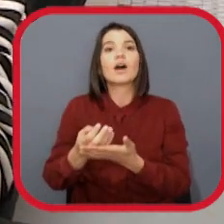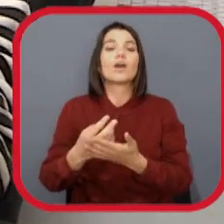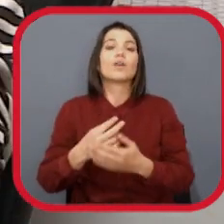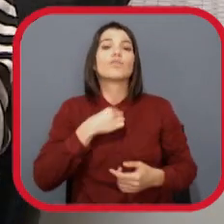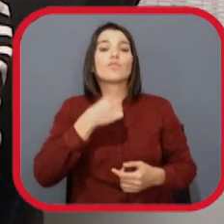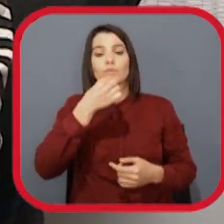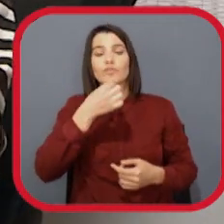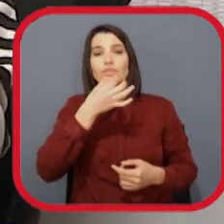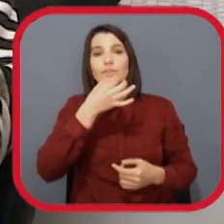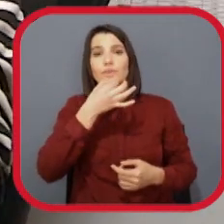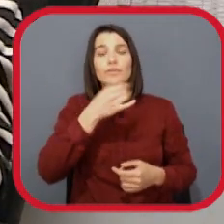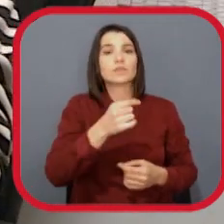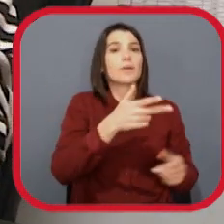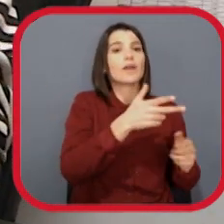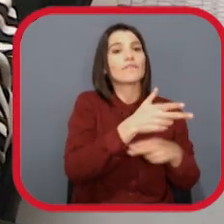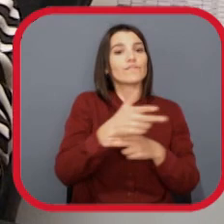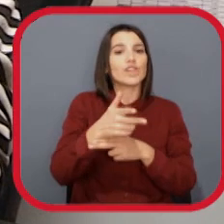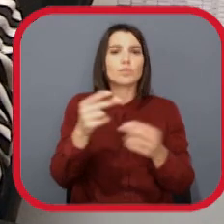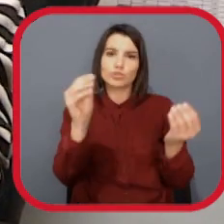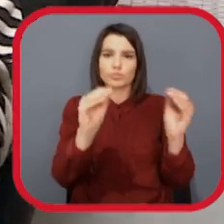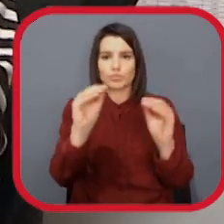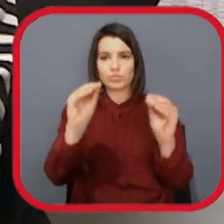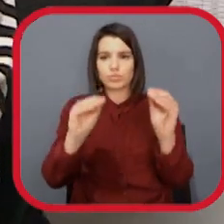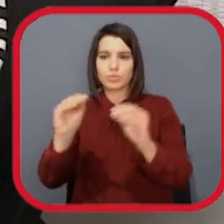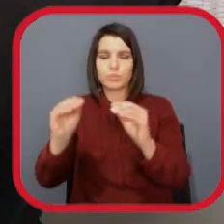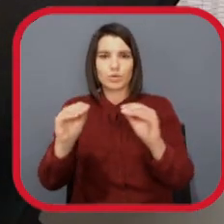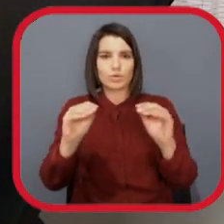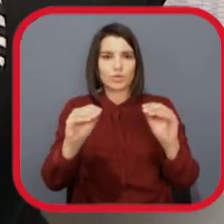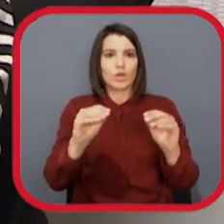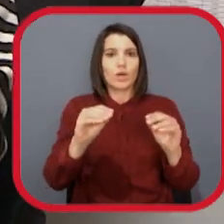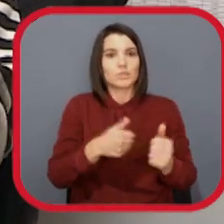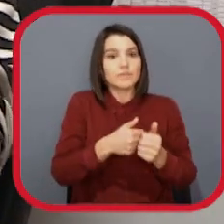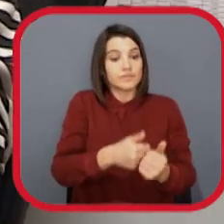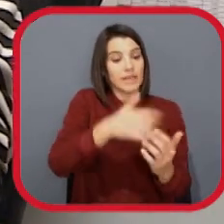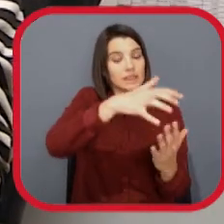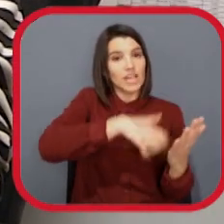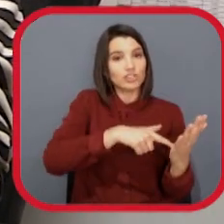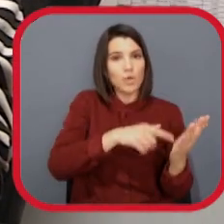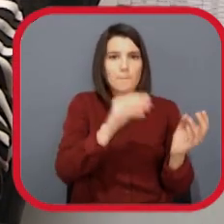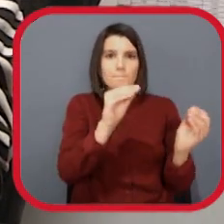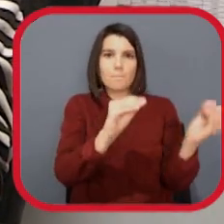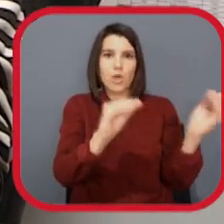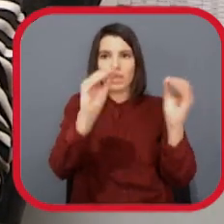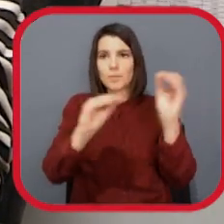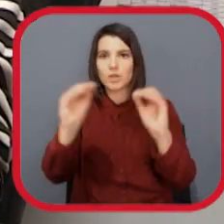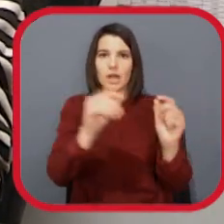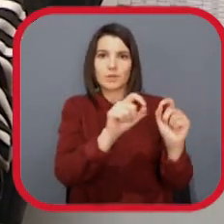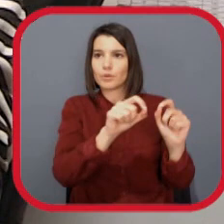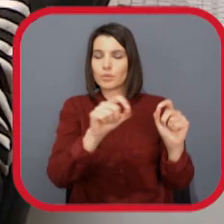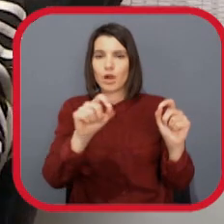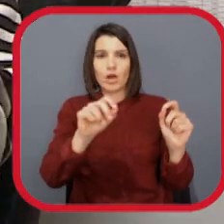foi gravado à parte, com pairs, com microfones, com o vídeo, e faz-nos clipes para por aqui. Depois, a partir desses clipes, seguindo o